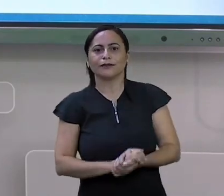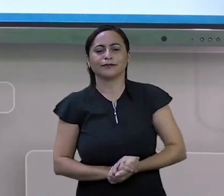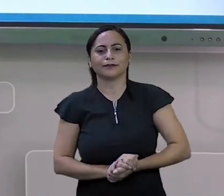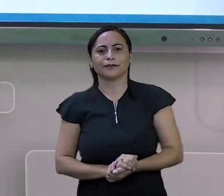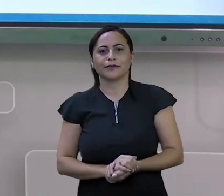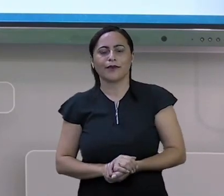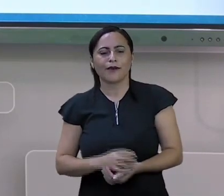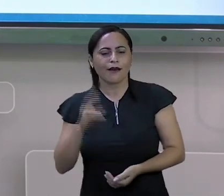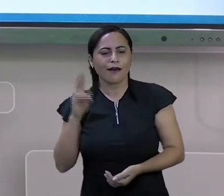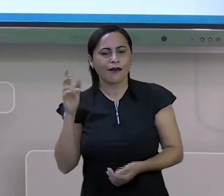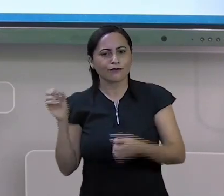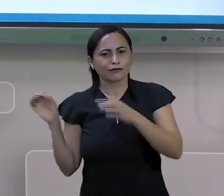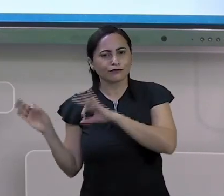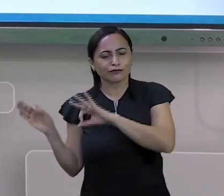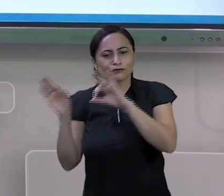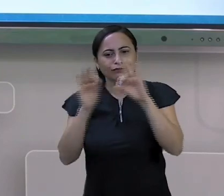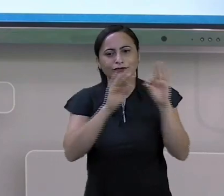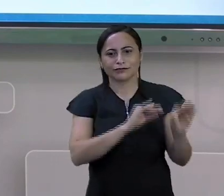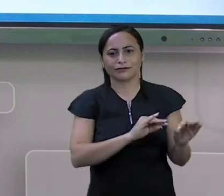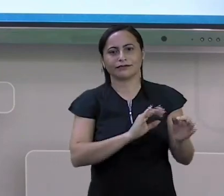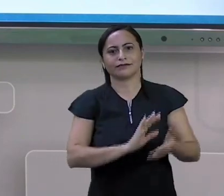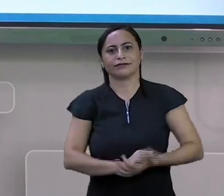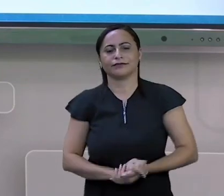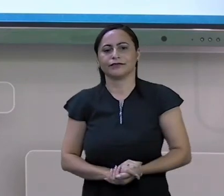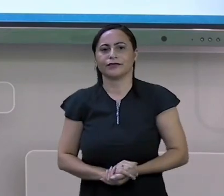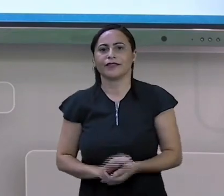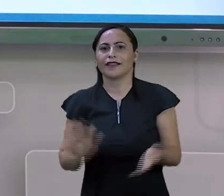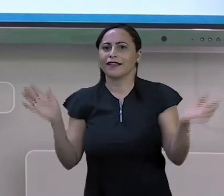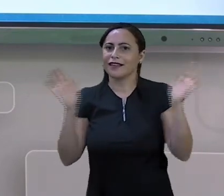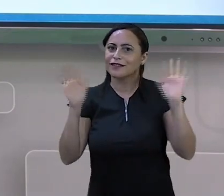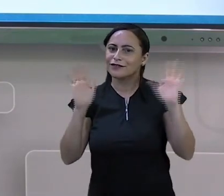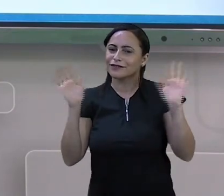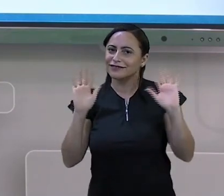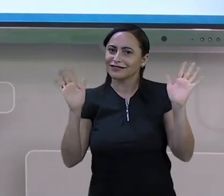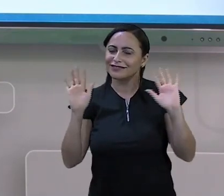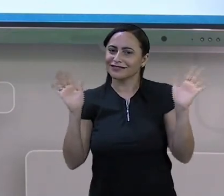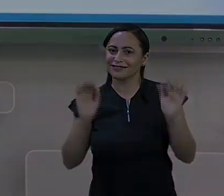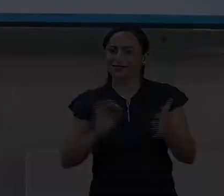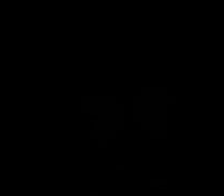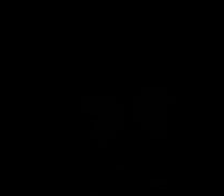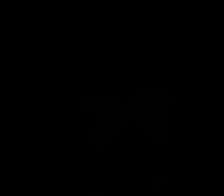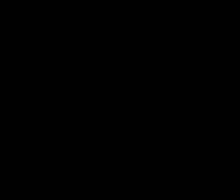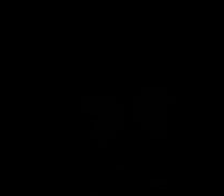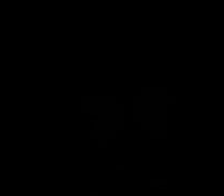para você ver quantas vezes você quiser. Até a próxima aula. Tchau, tchau.